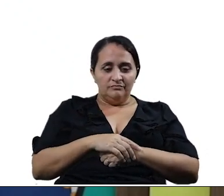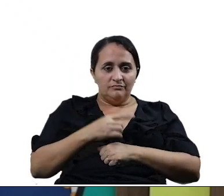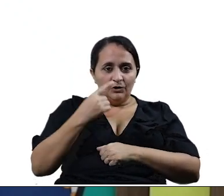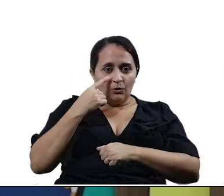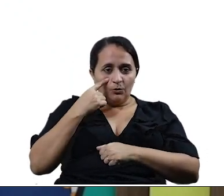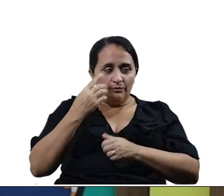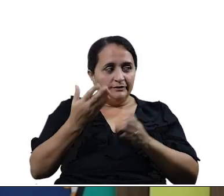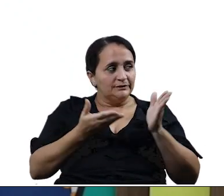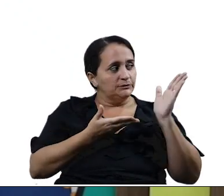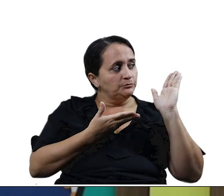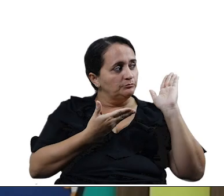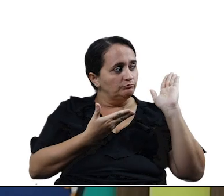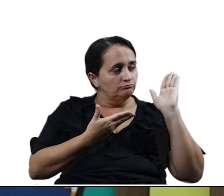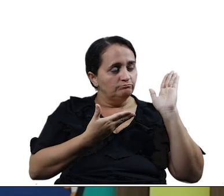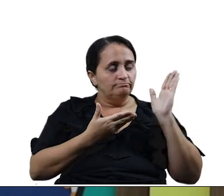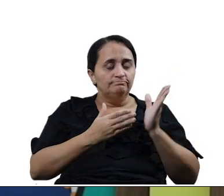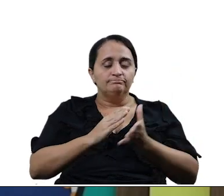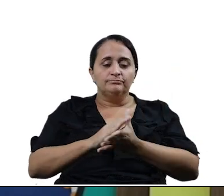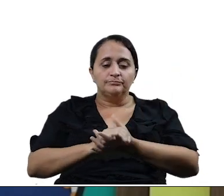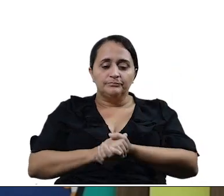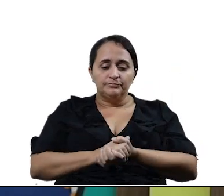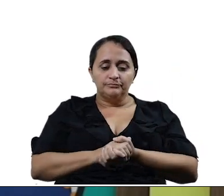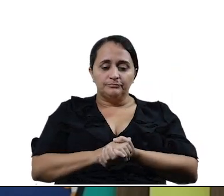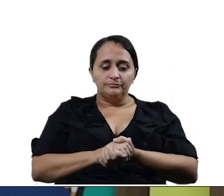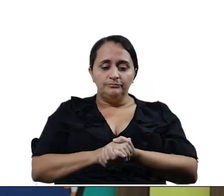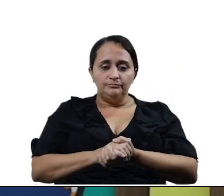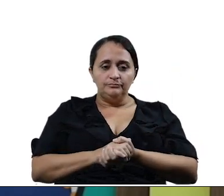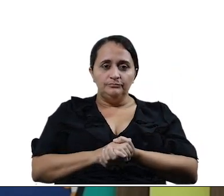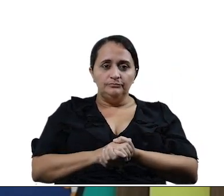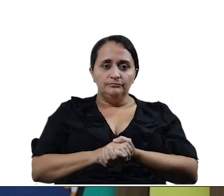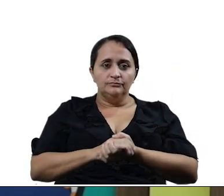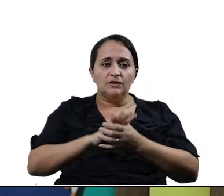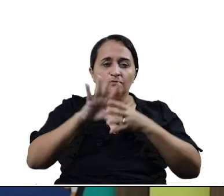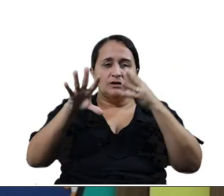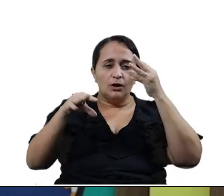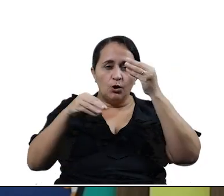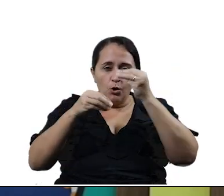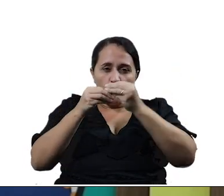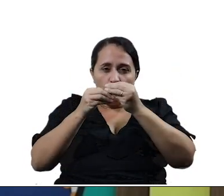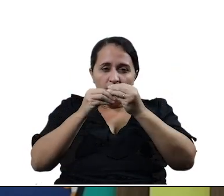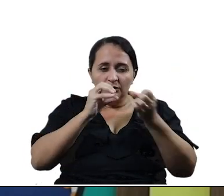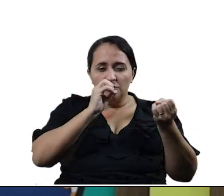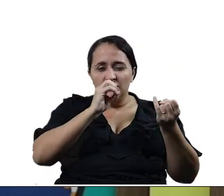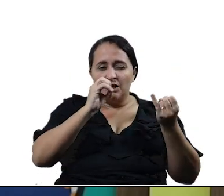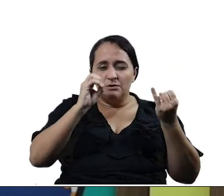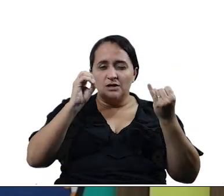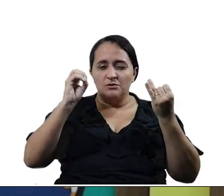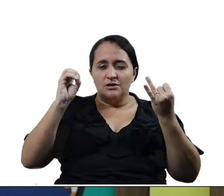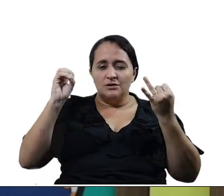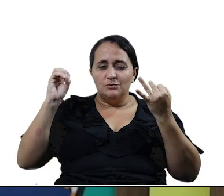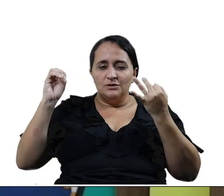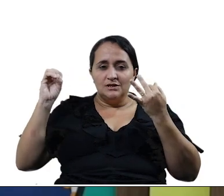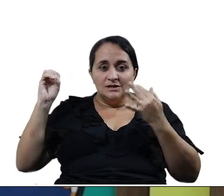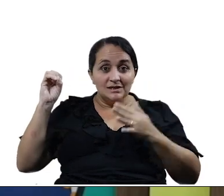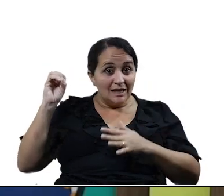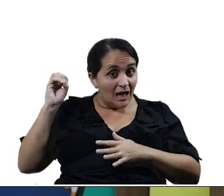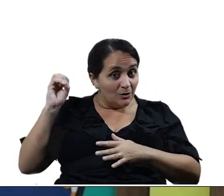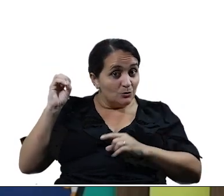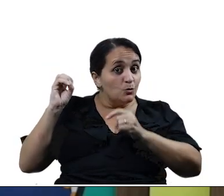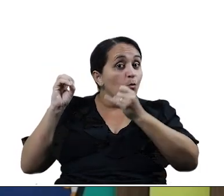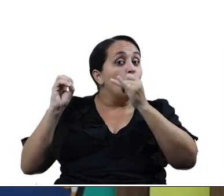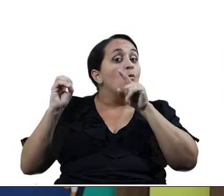7,600 e o resto a gente completa com os zeros. Então,